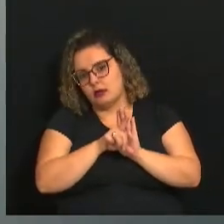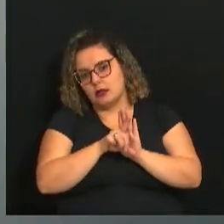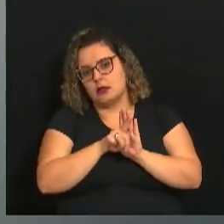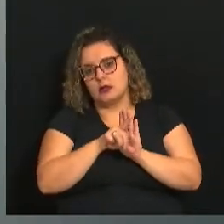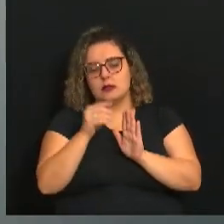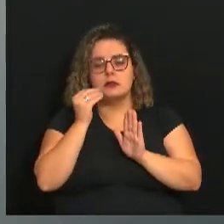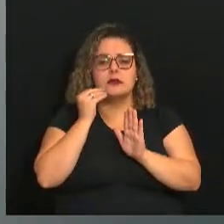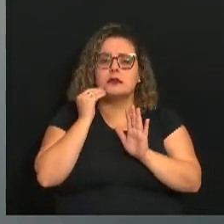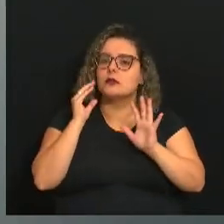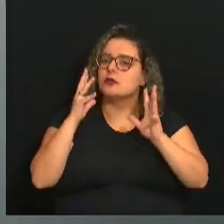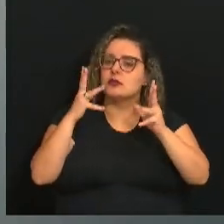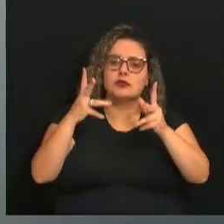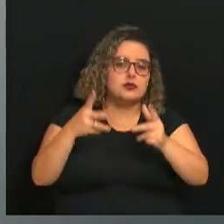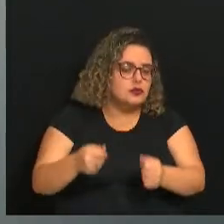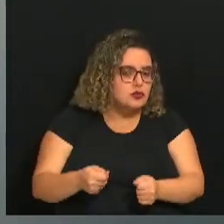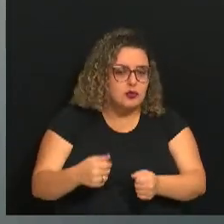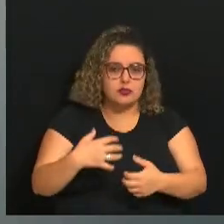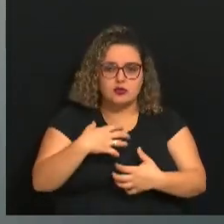maneira, coibir